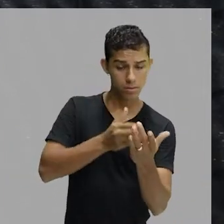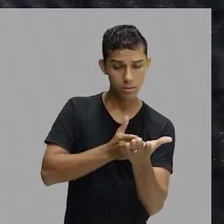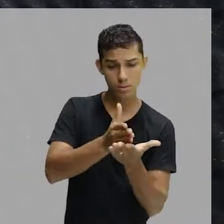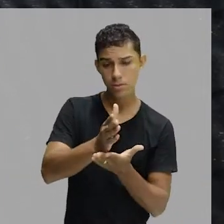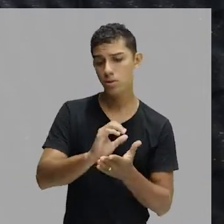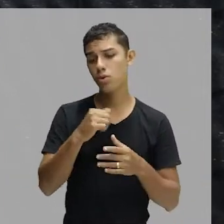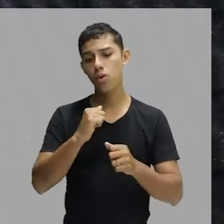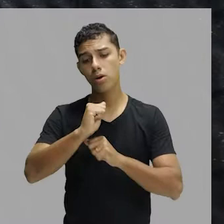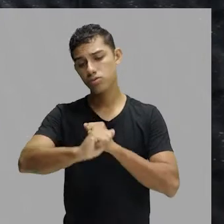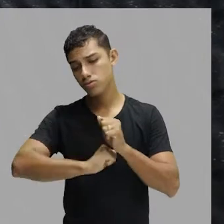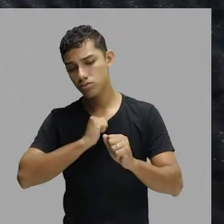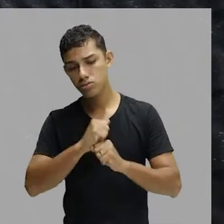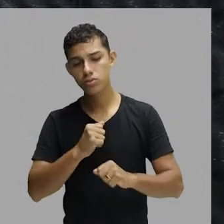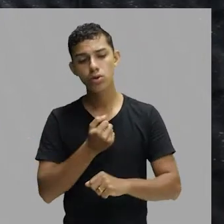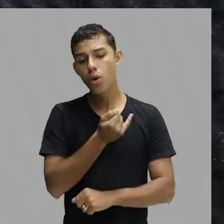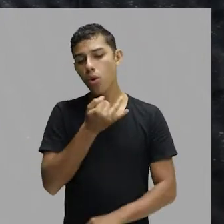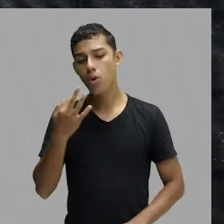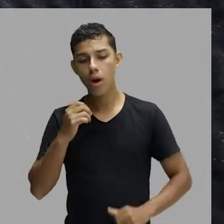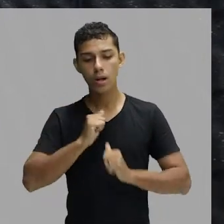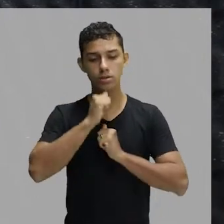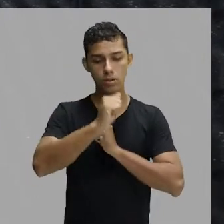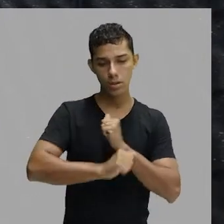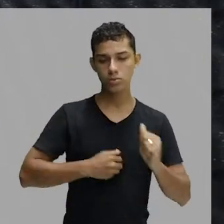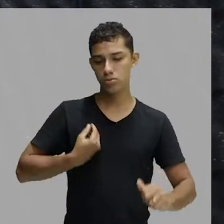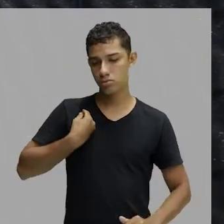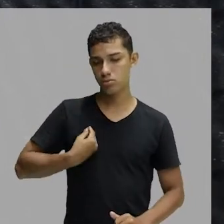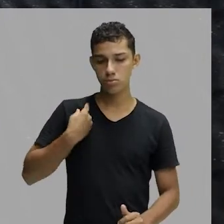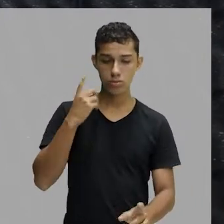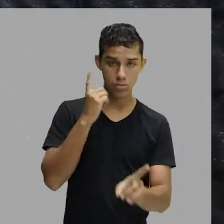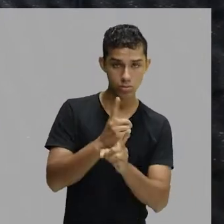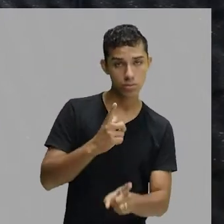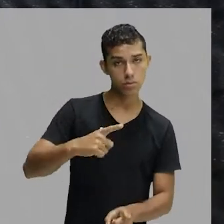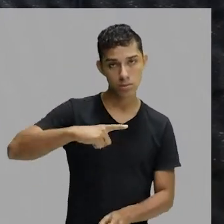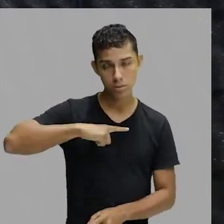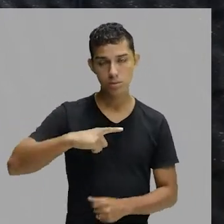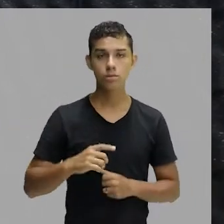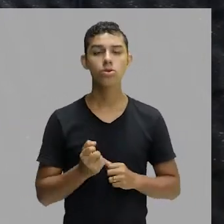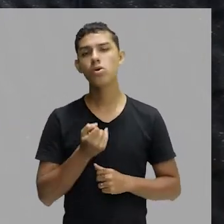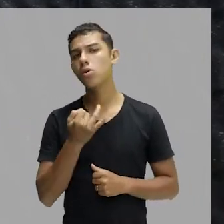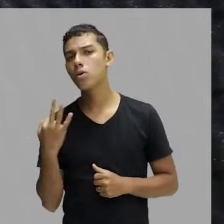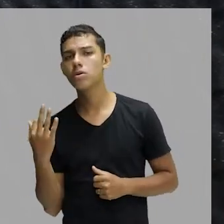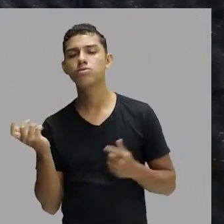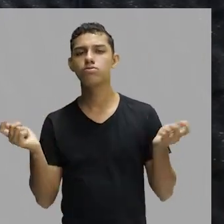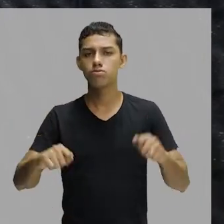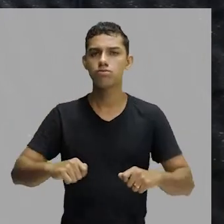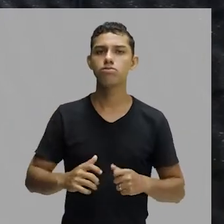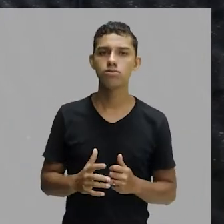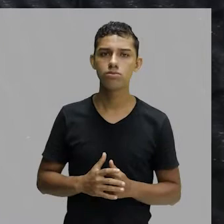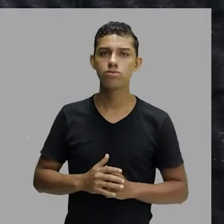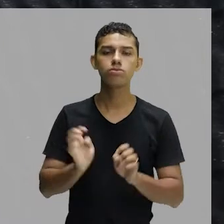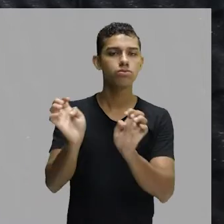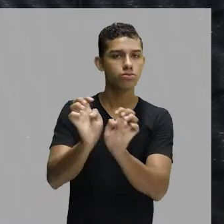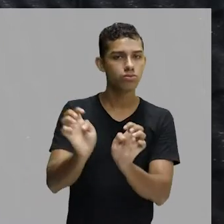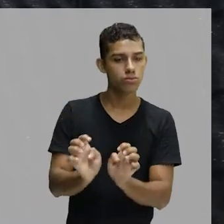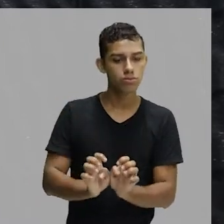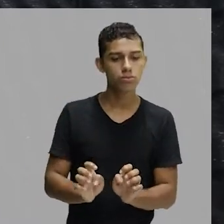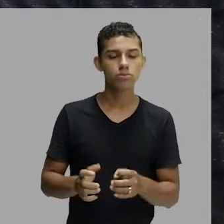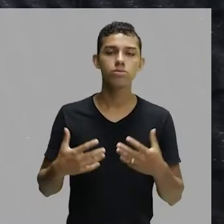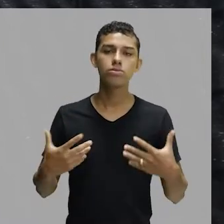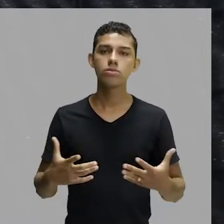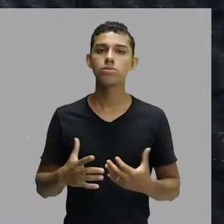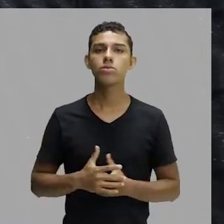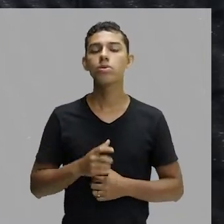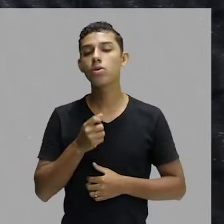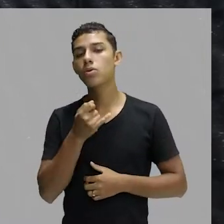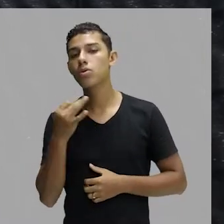quais átomos e quantos átomos existem. Quais e quantos existem na estrutura. Bom,